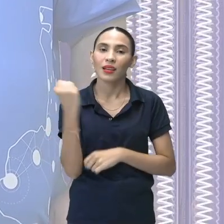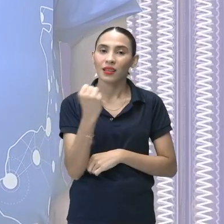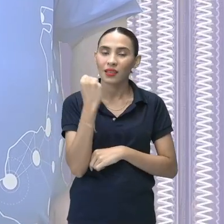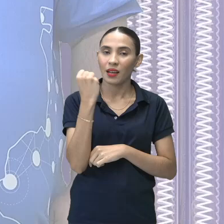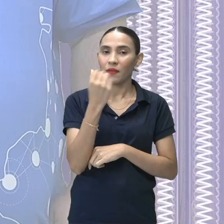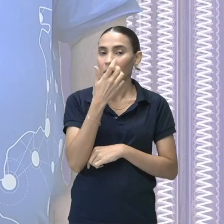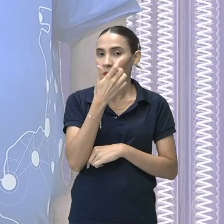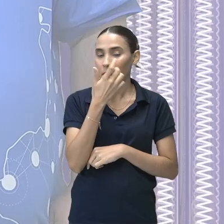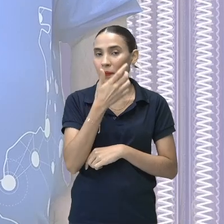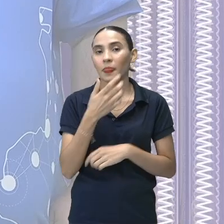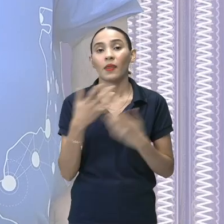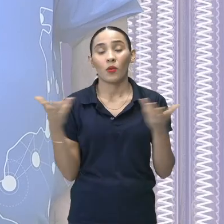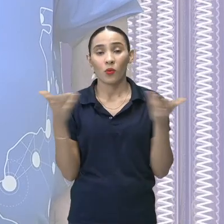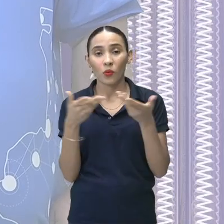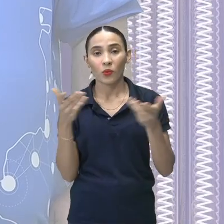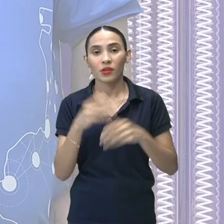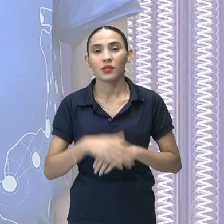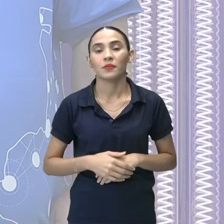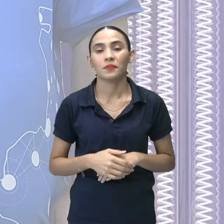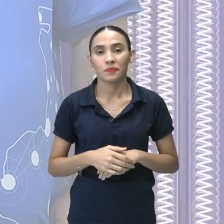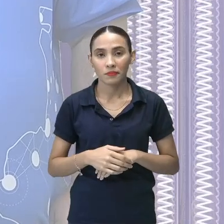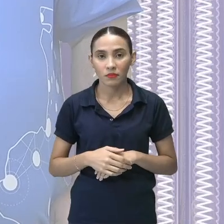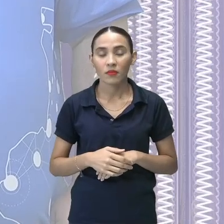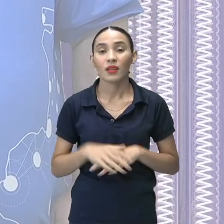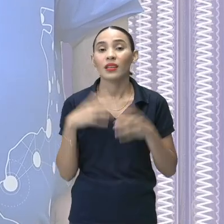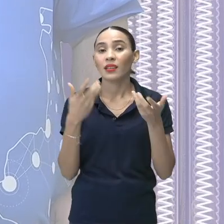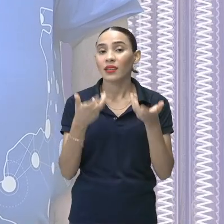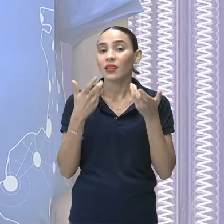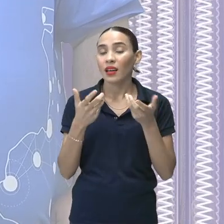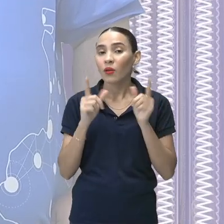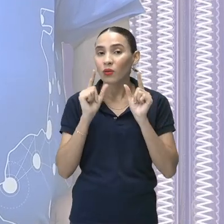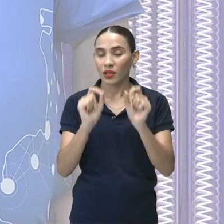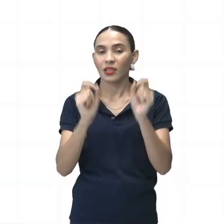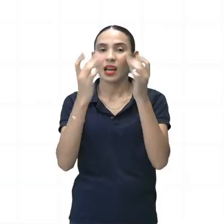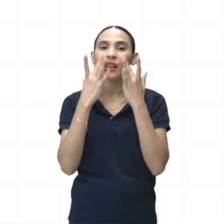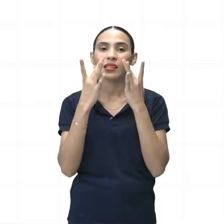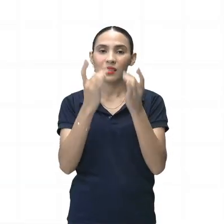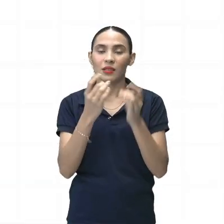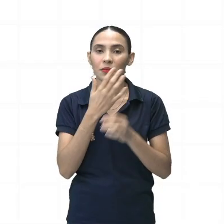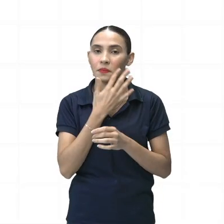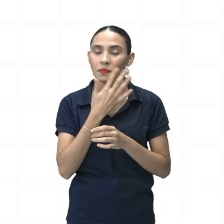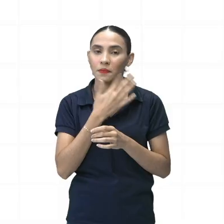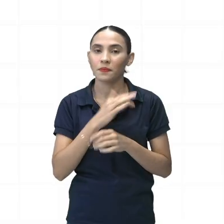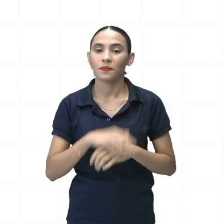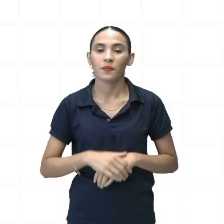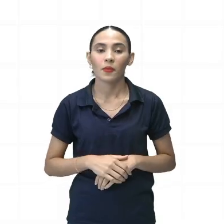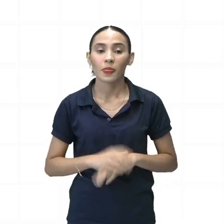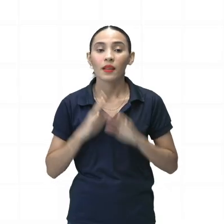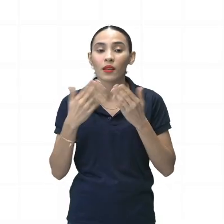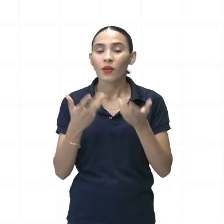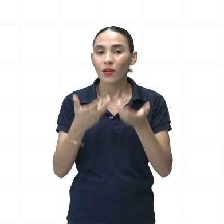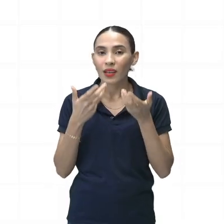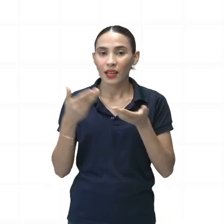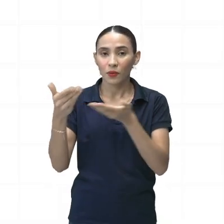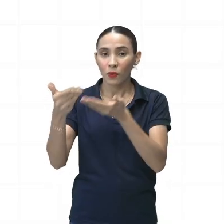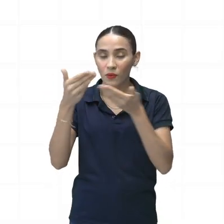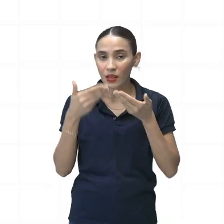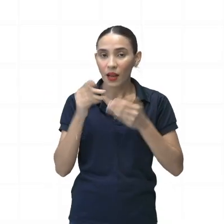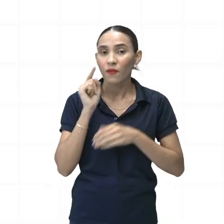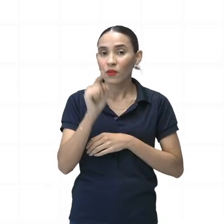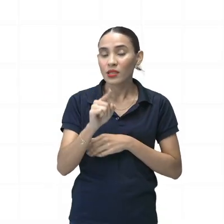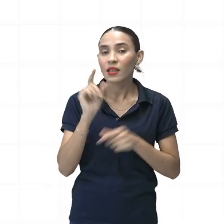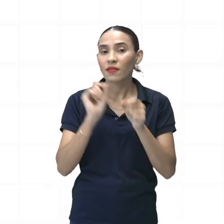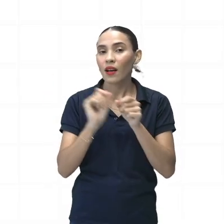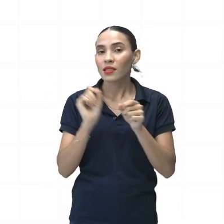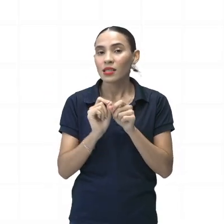passo para um problema ético, que é o campo da bioética. A palavra bioética, que advém